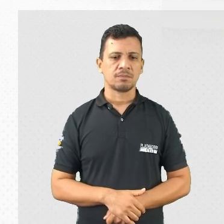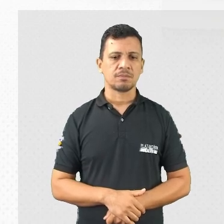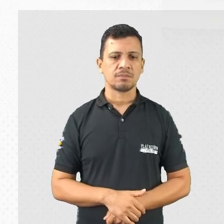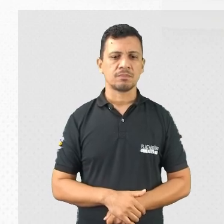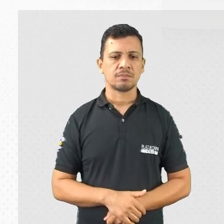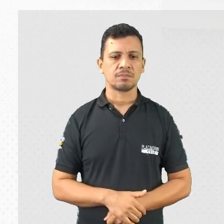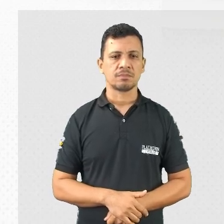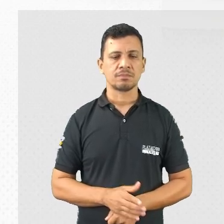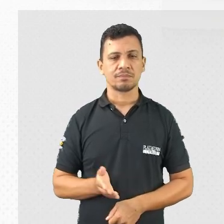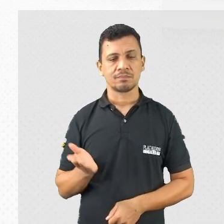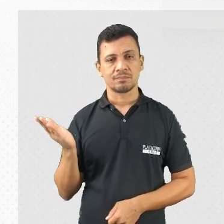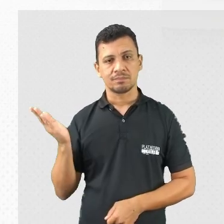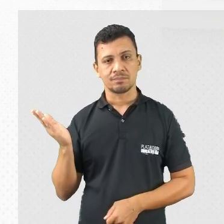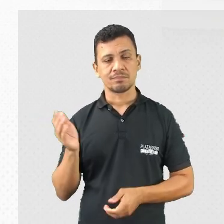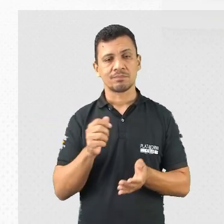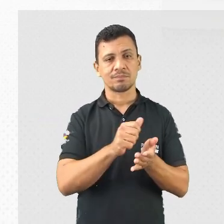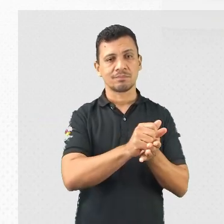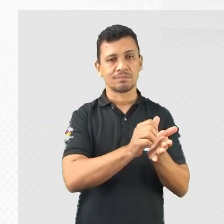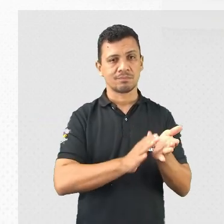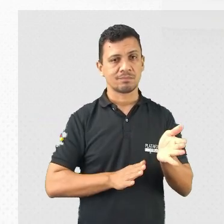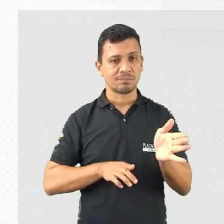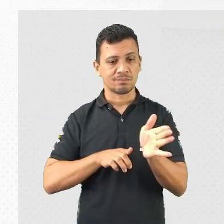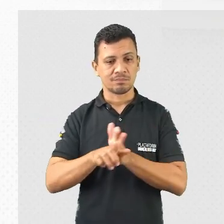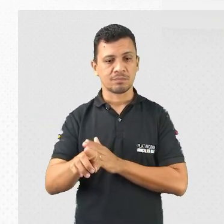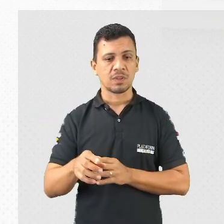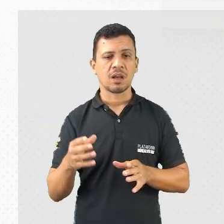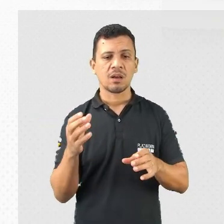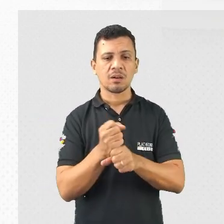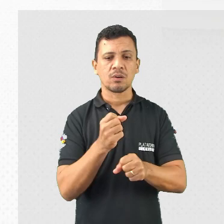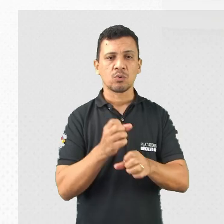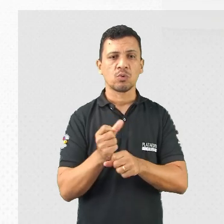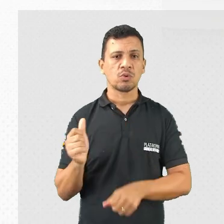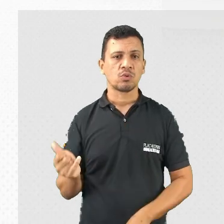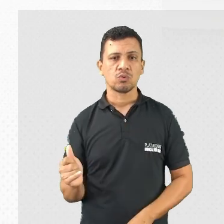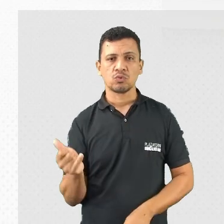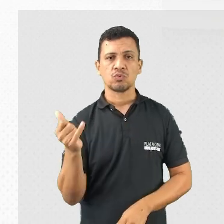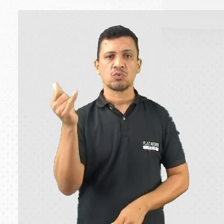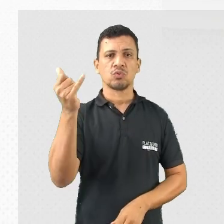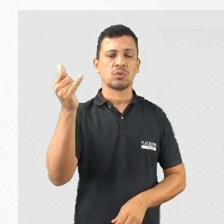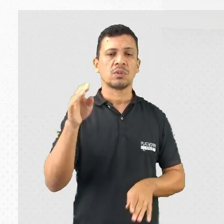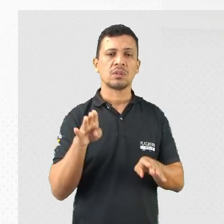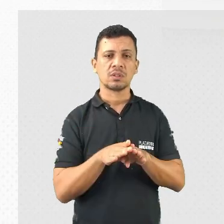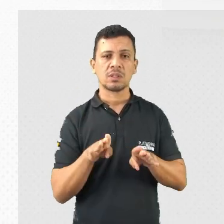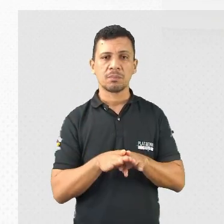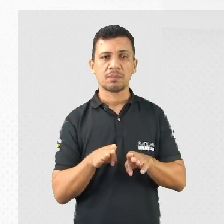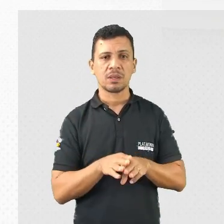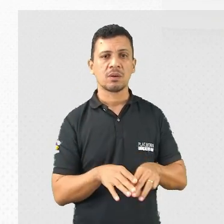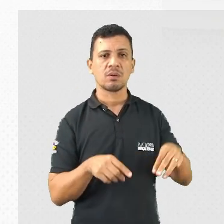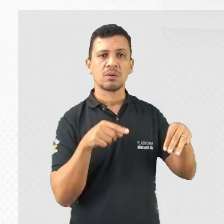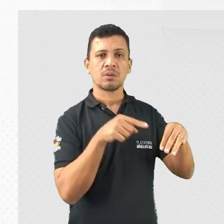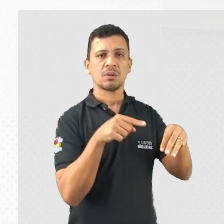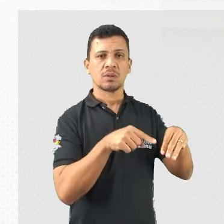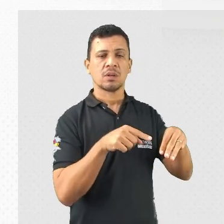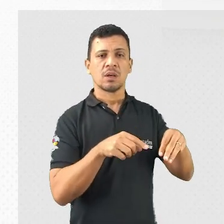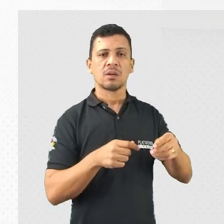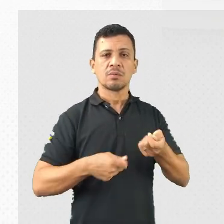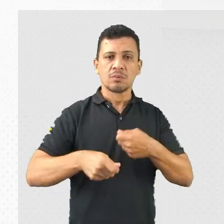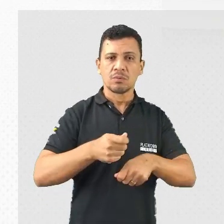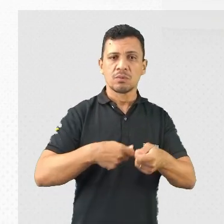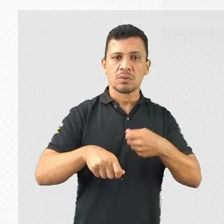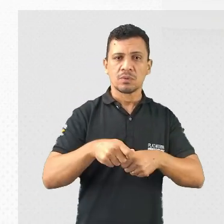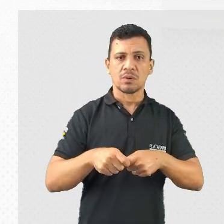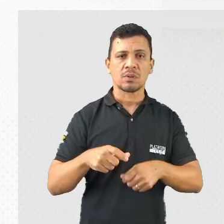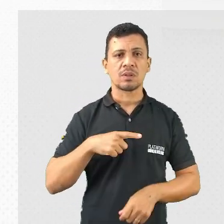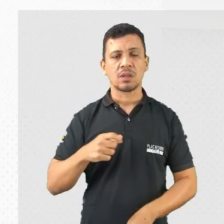Vamos para a próxima questão. Calcule os juros e o montante de uma transação financeira a juro composto nas seguintes